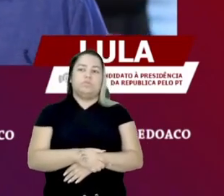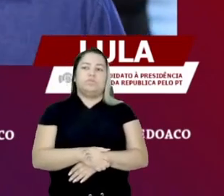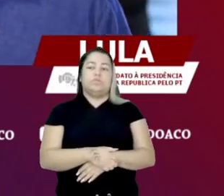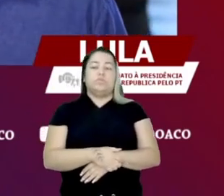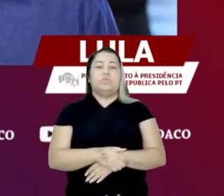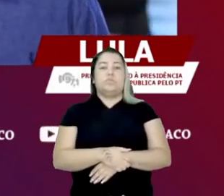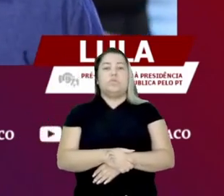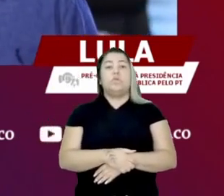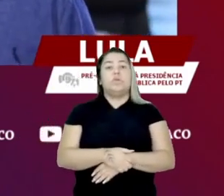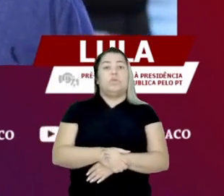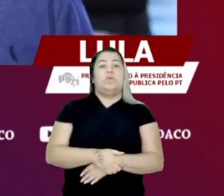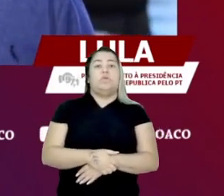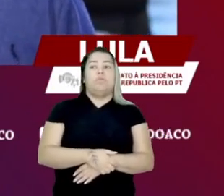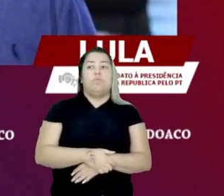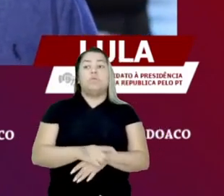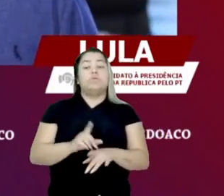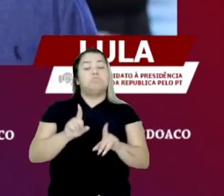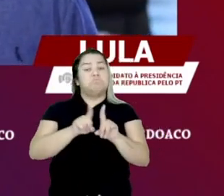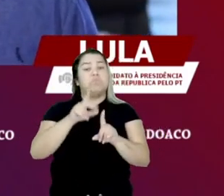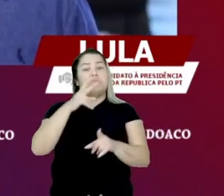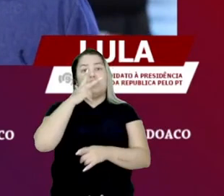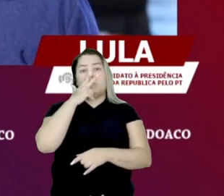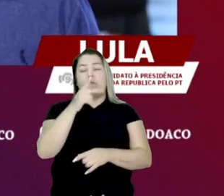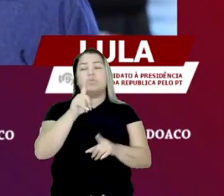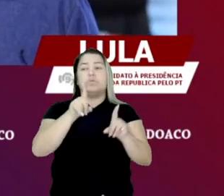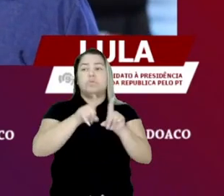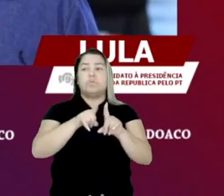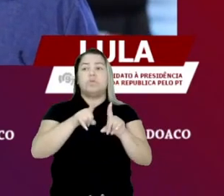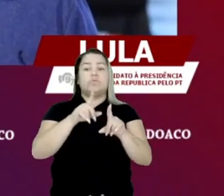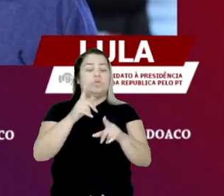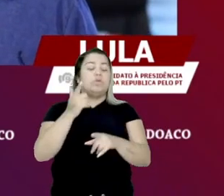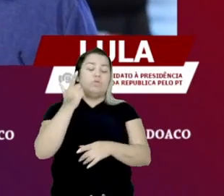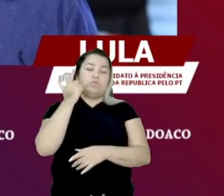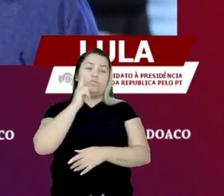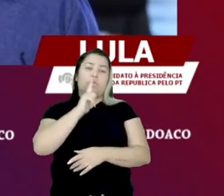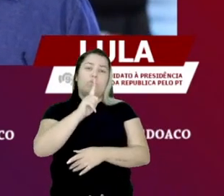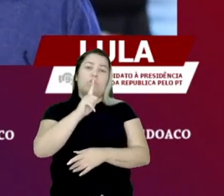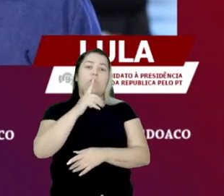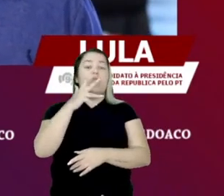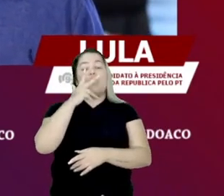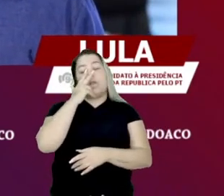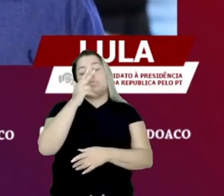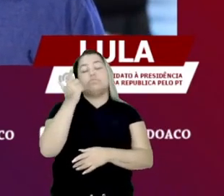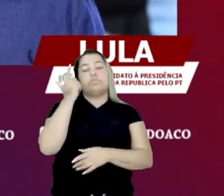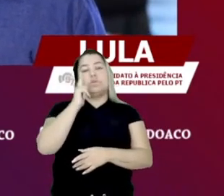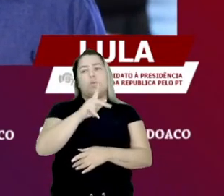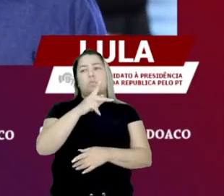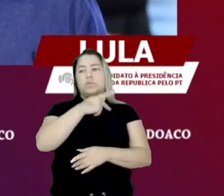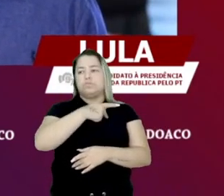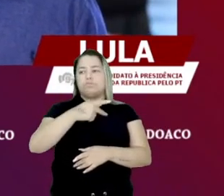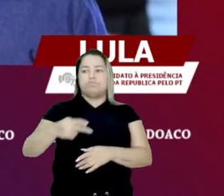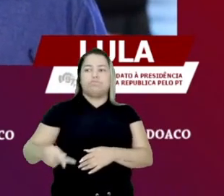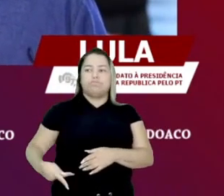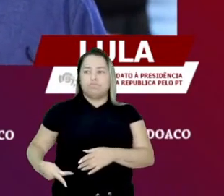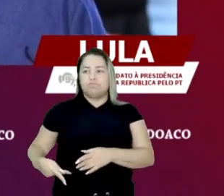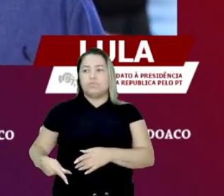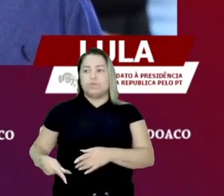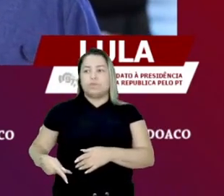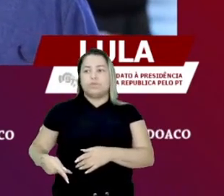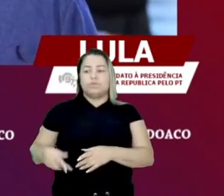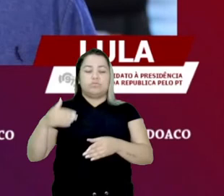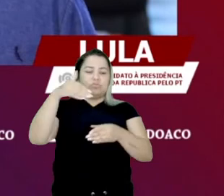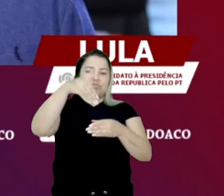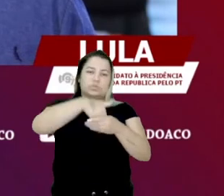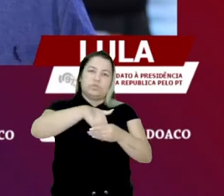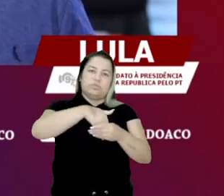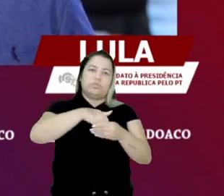uma chapa muito forte, sabe? Eu tenho um enraizamento com Minas Gerais muito forte, tenho um carinho muito especial. Eu não sei